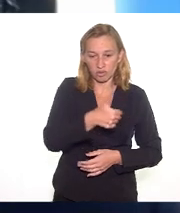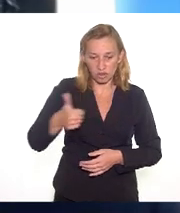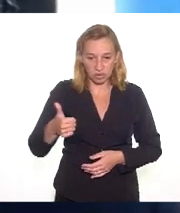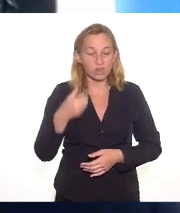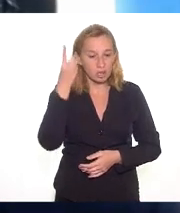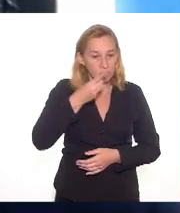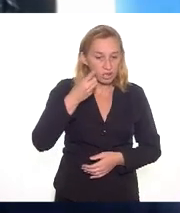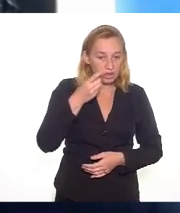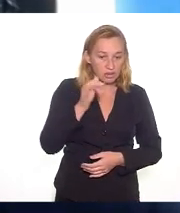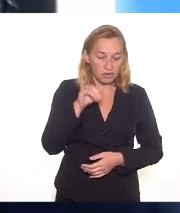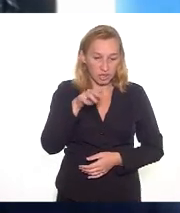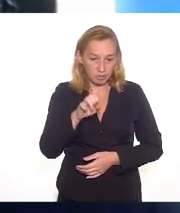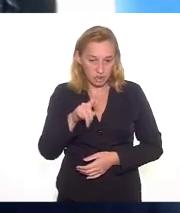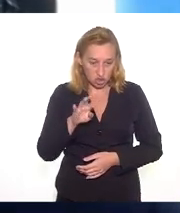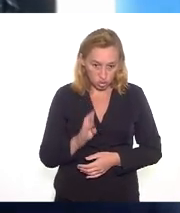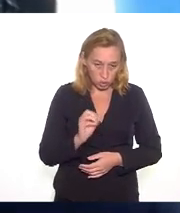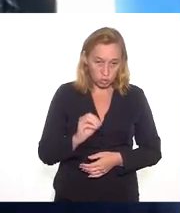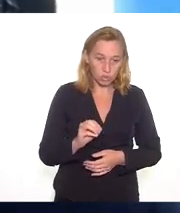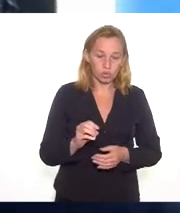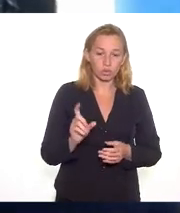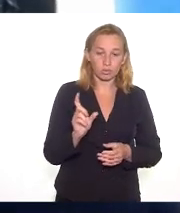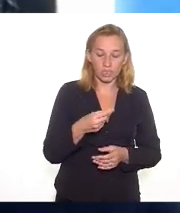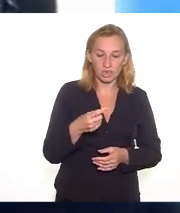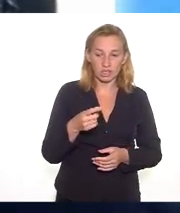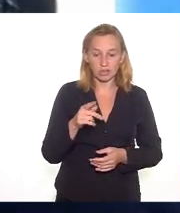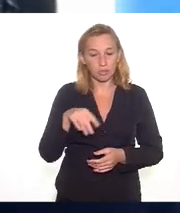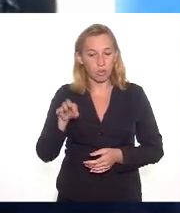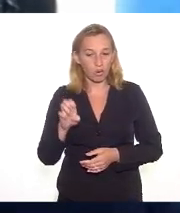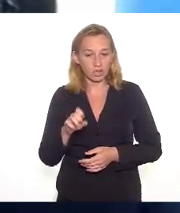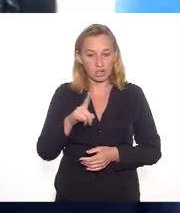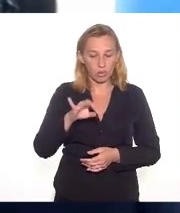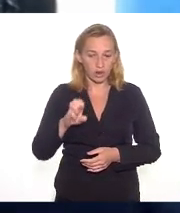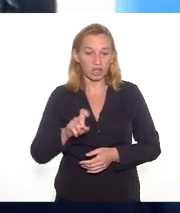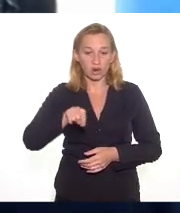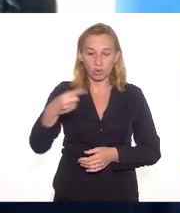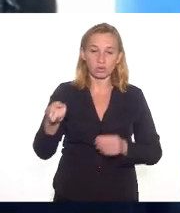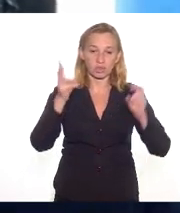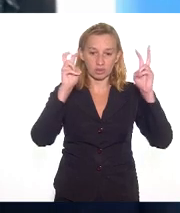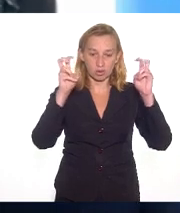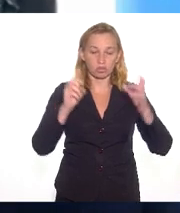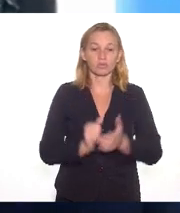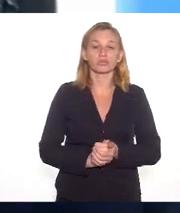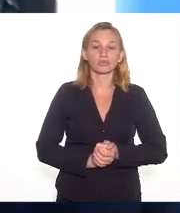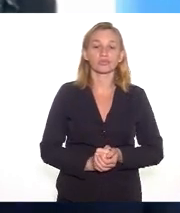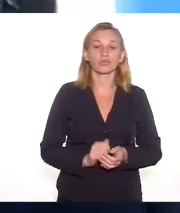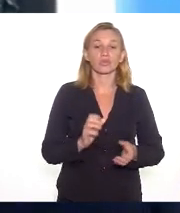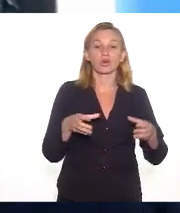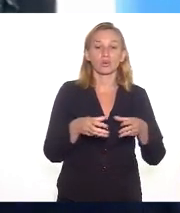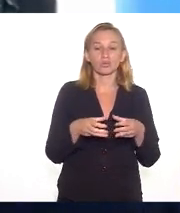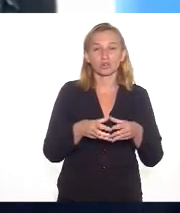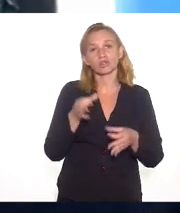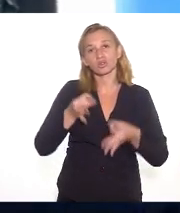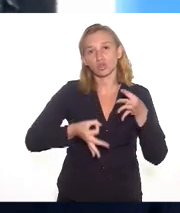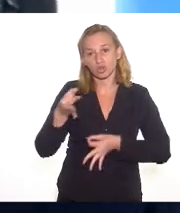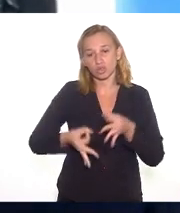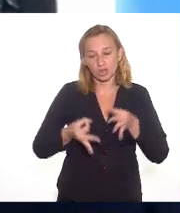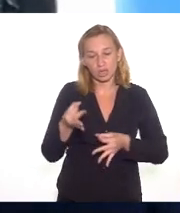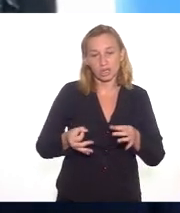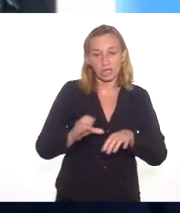deputado Felipe Peixoto, que institui o passaporte equestre e dá outras providências. Pareceres das comissões de Constituição e Justiça